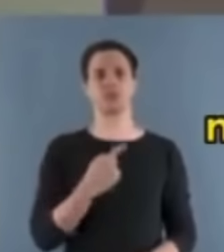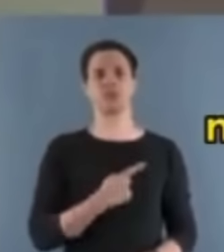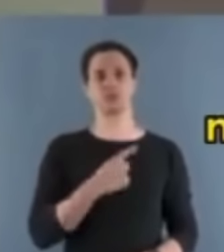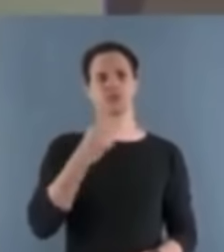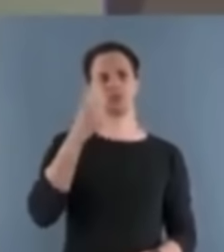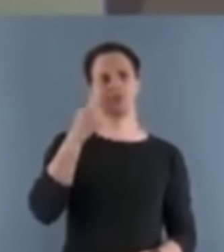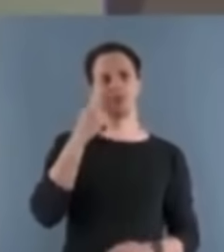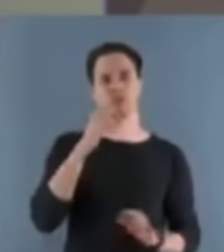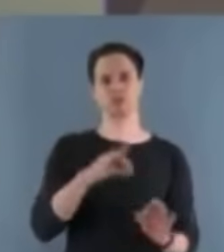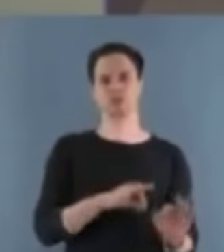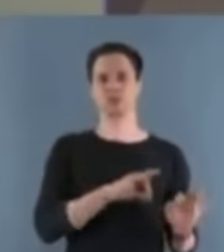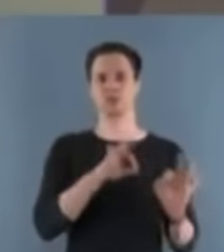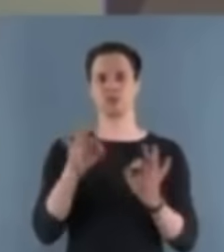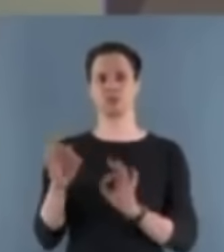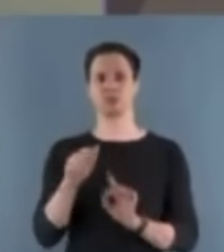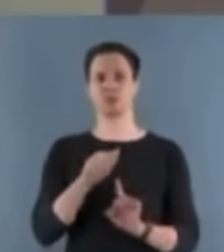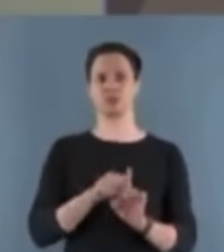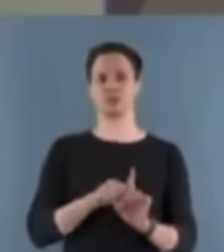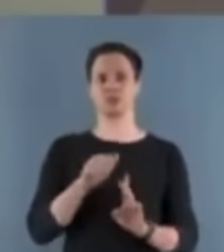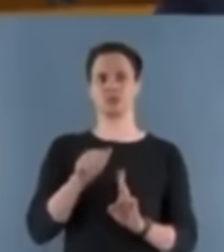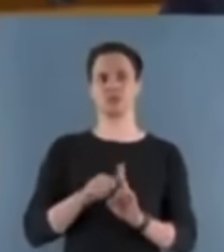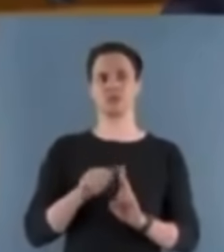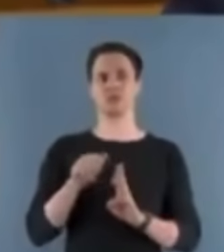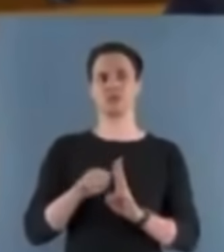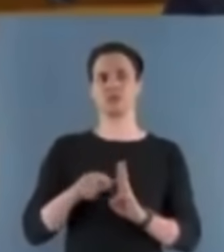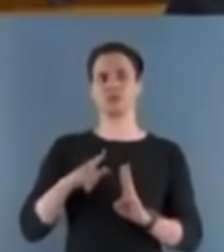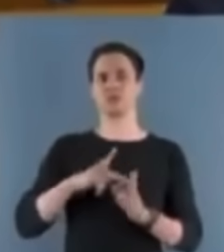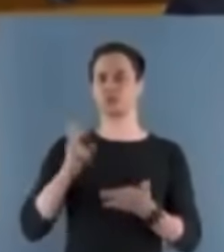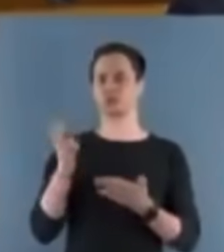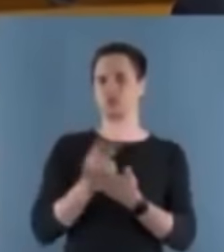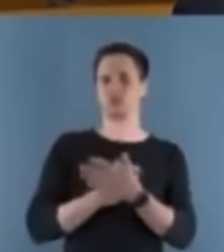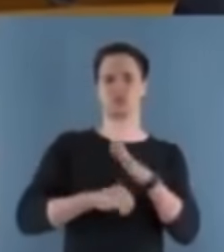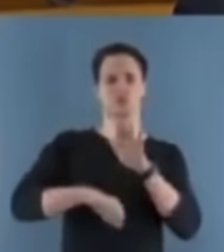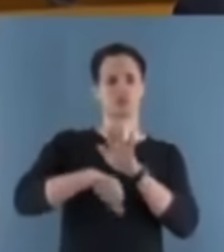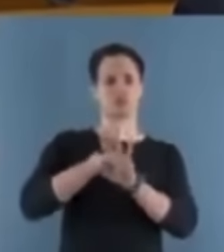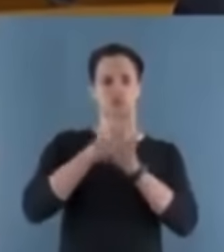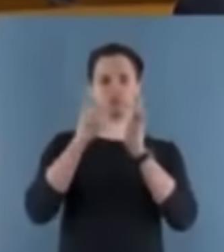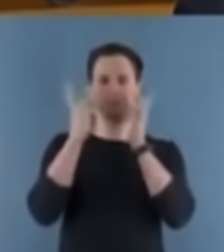últimos meses o cometimento de crimes comuns.